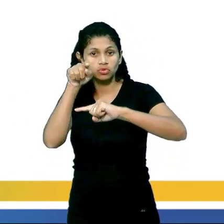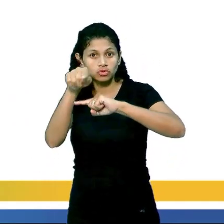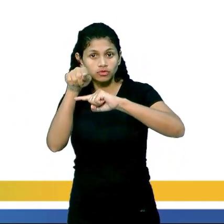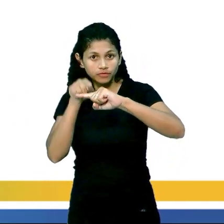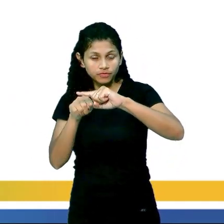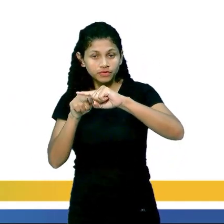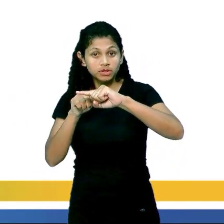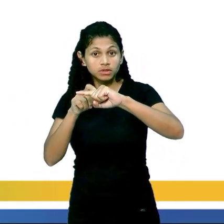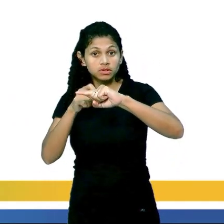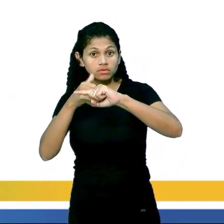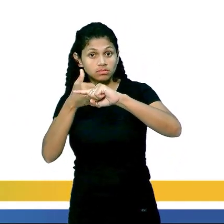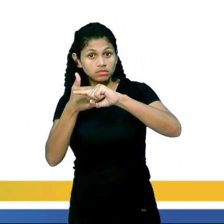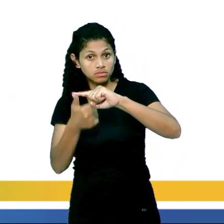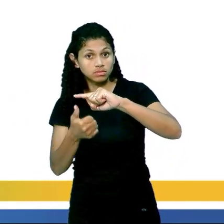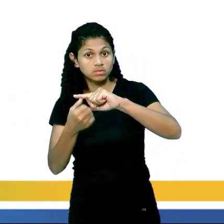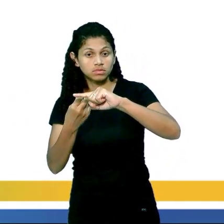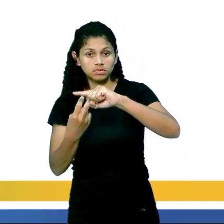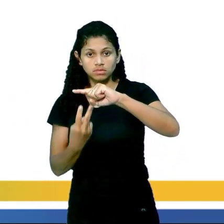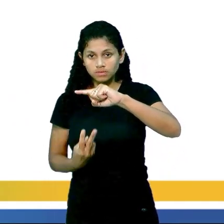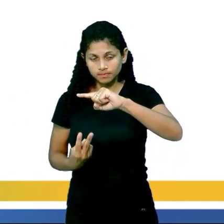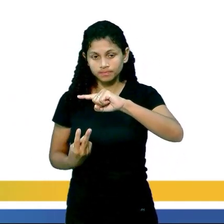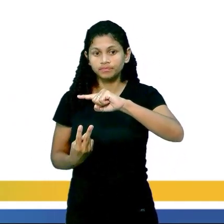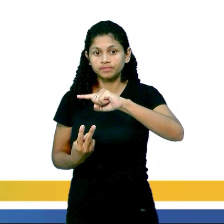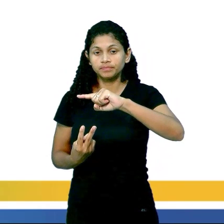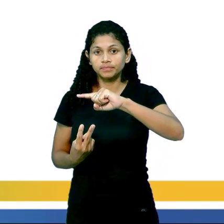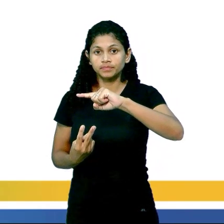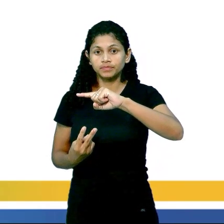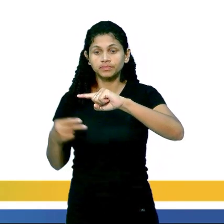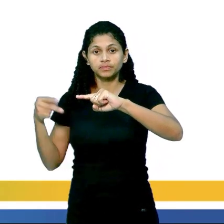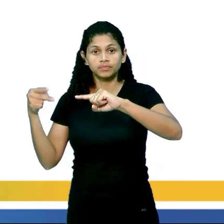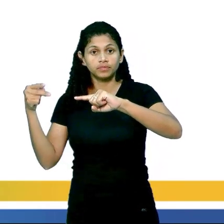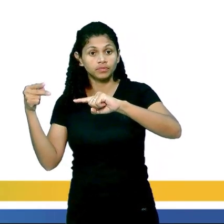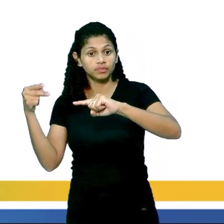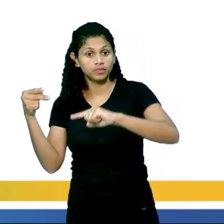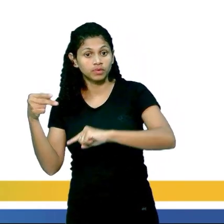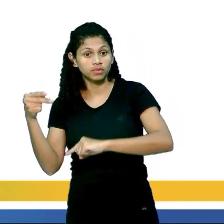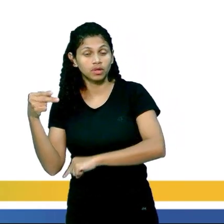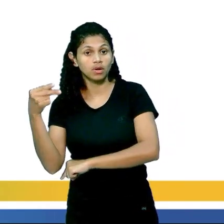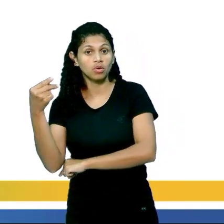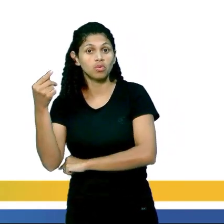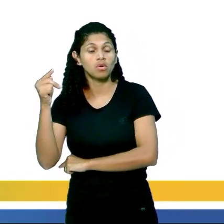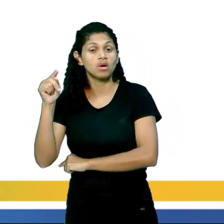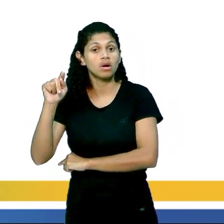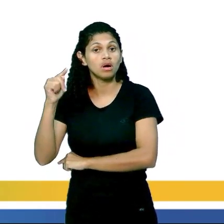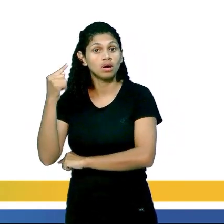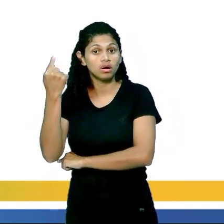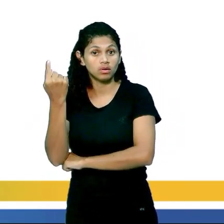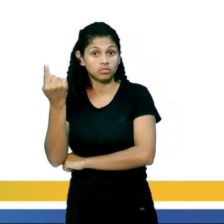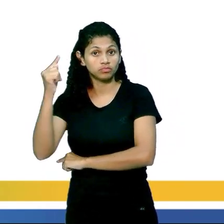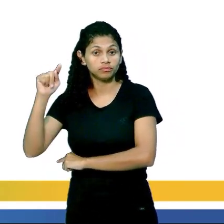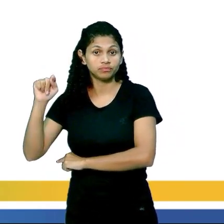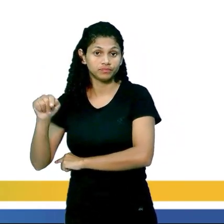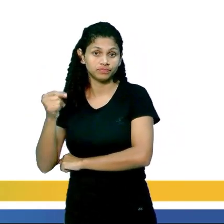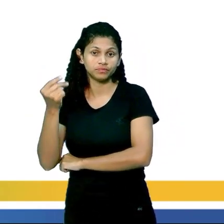vou passar dividindo. Vai ficar 18 sobre 12, que é igual